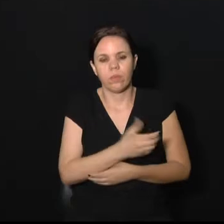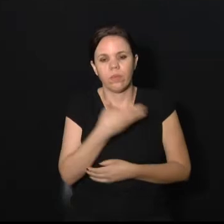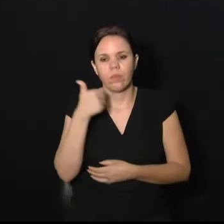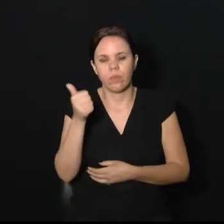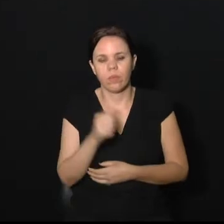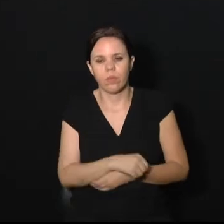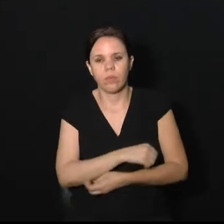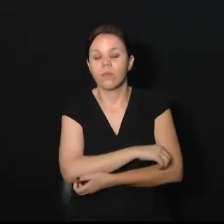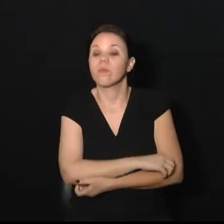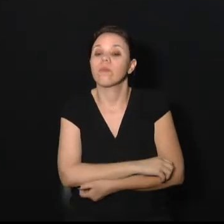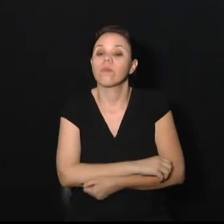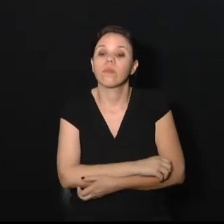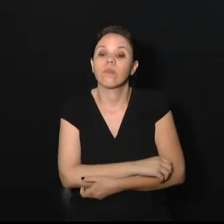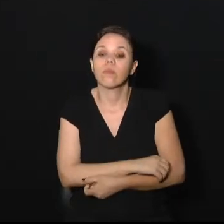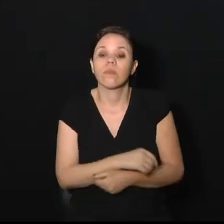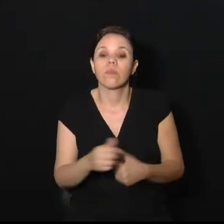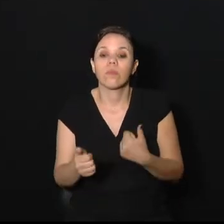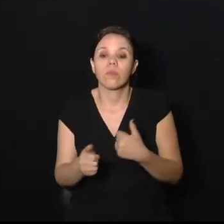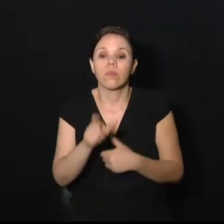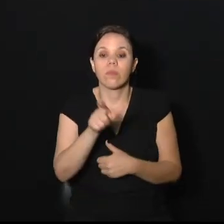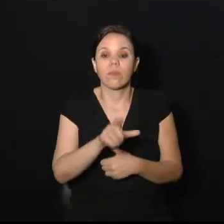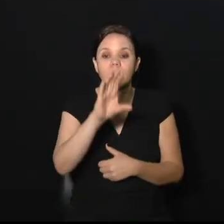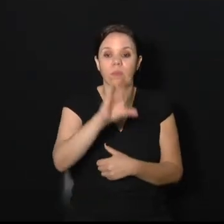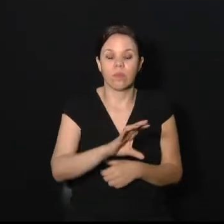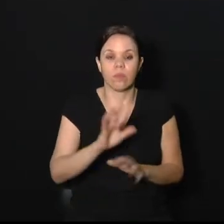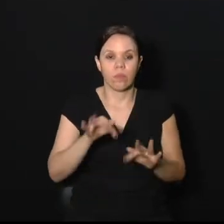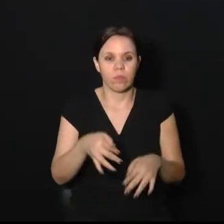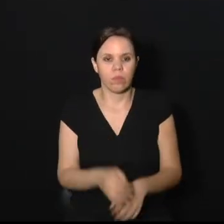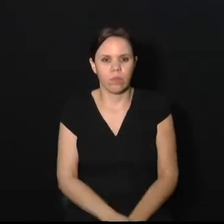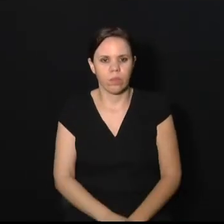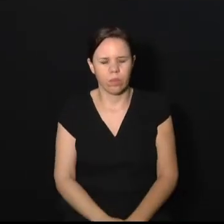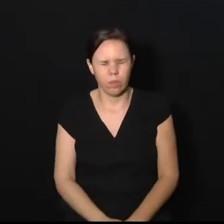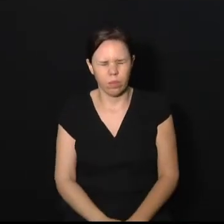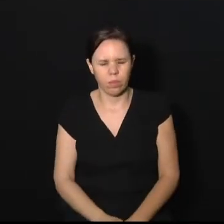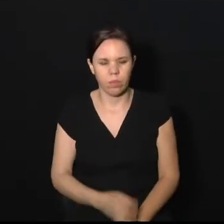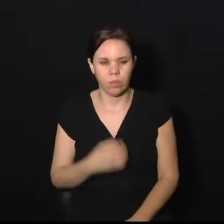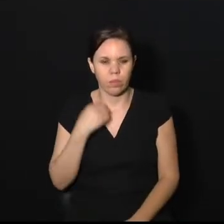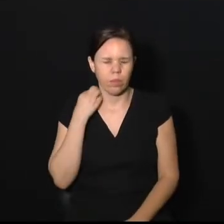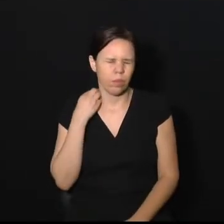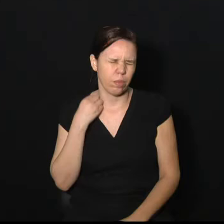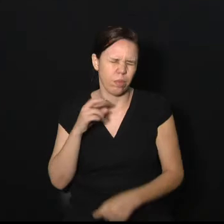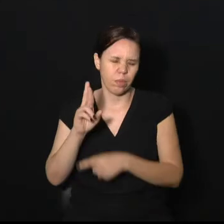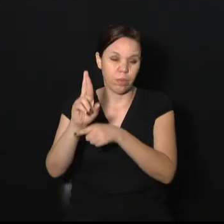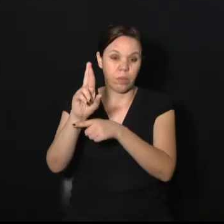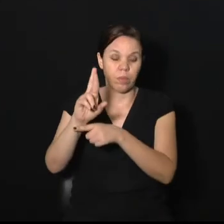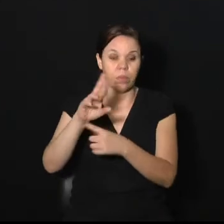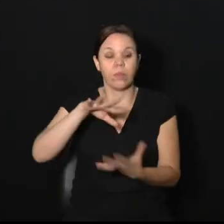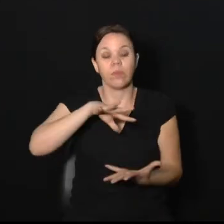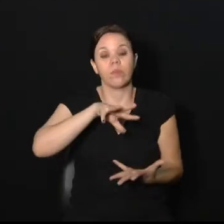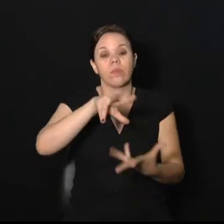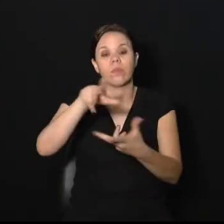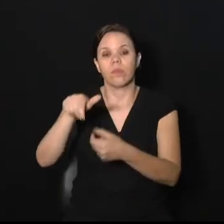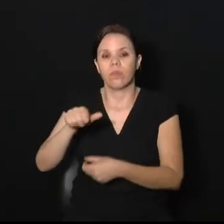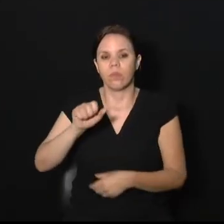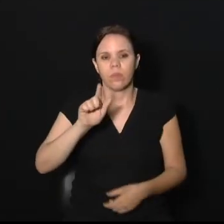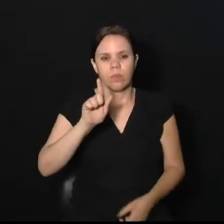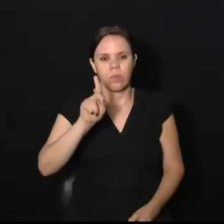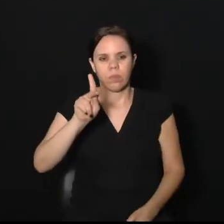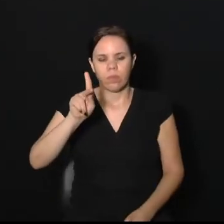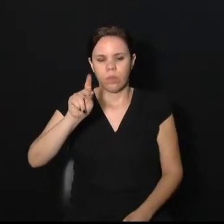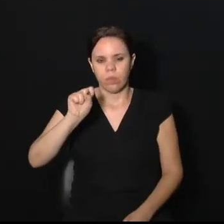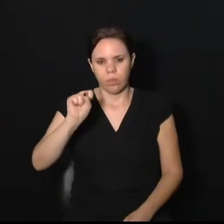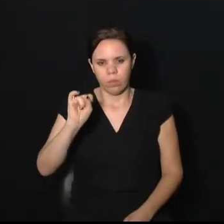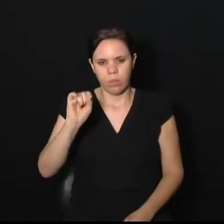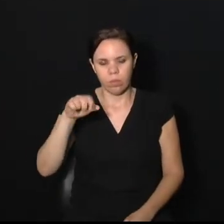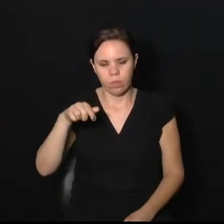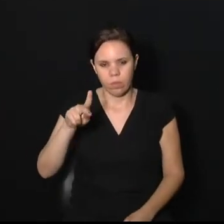para quem está, para o cidadão no final. Então, referência no mundo, Singapura, né? Singapura tem vários cases, a gente trouxe